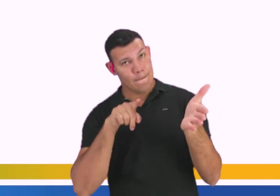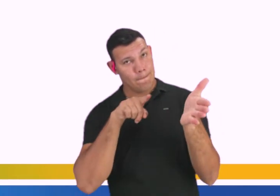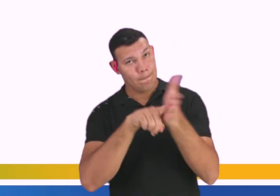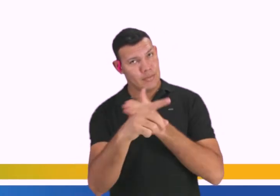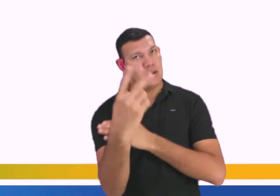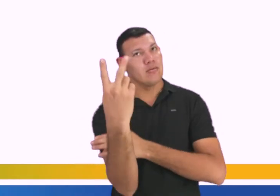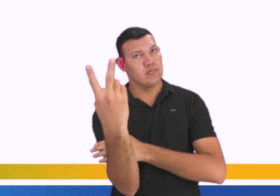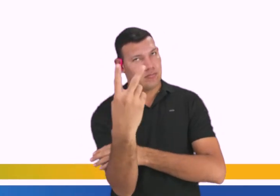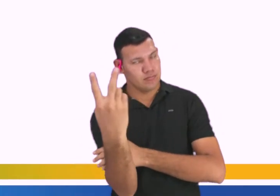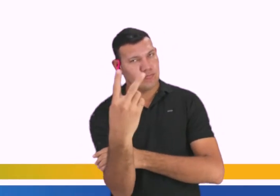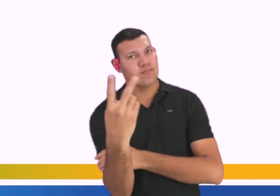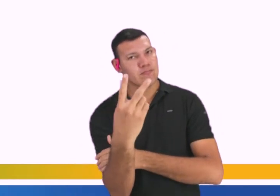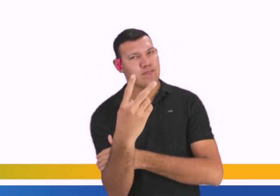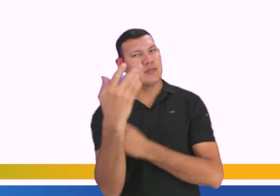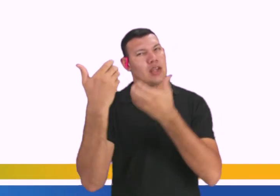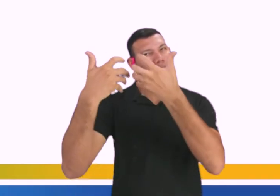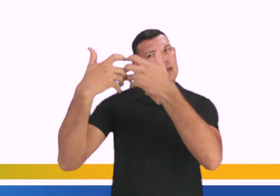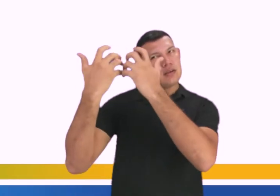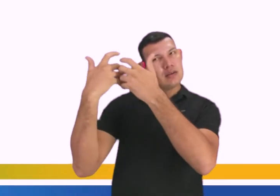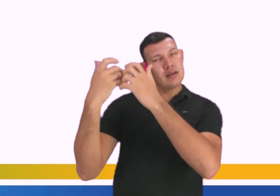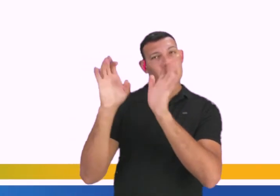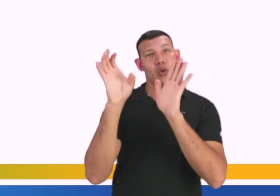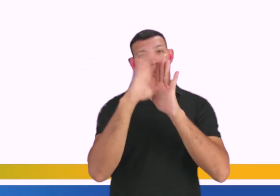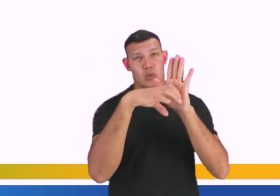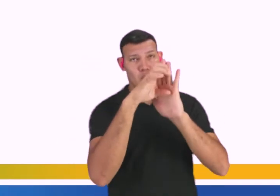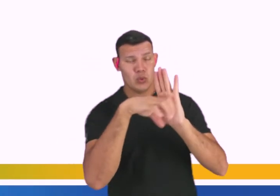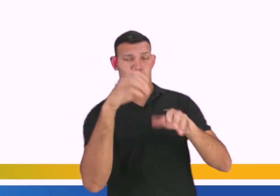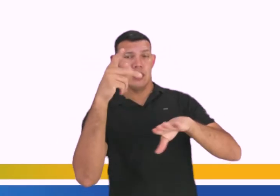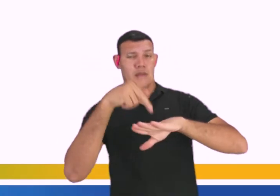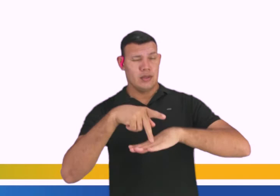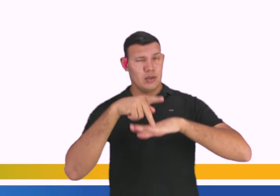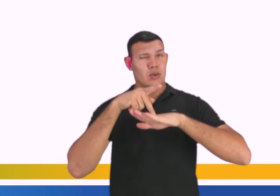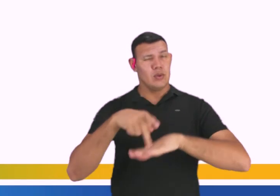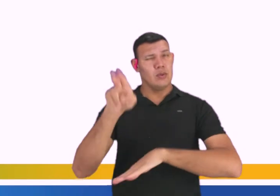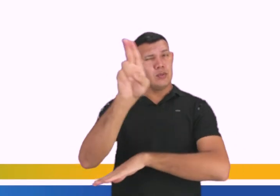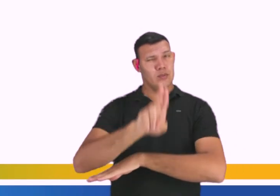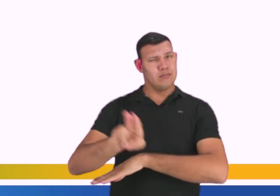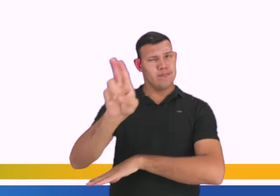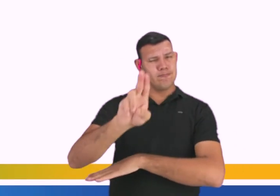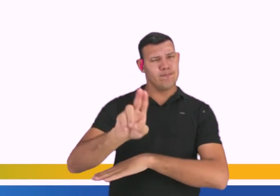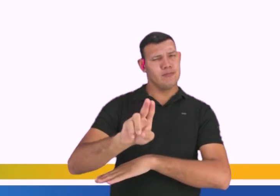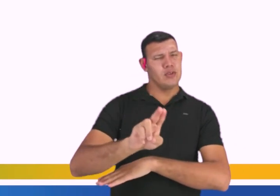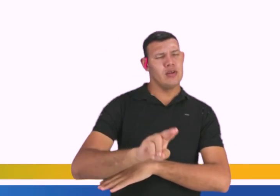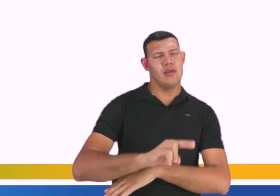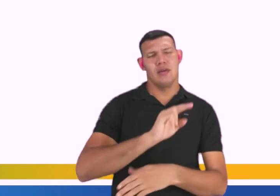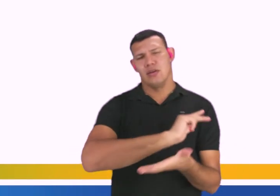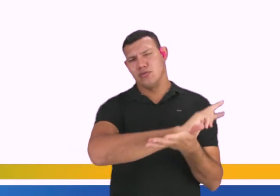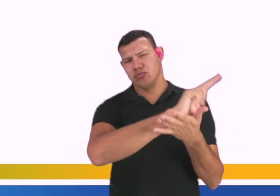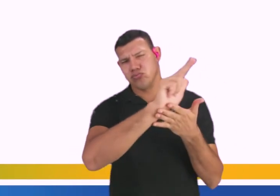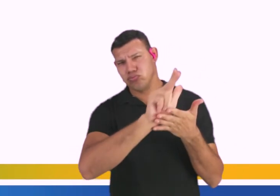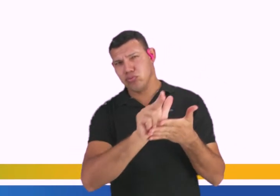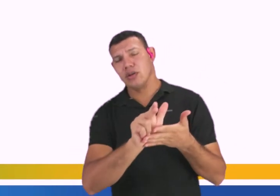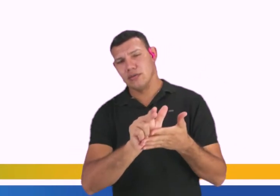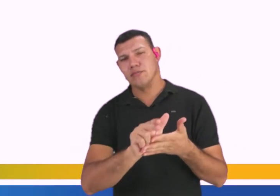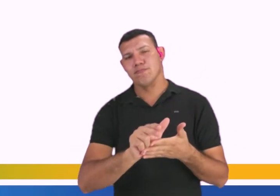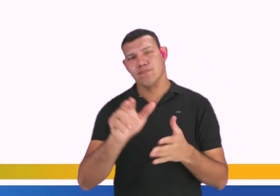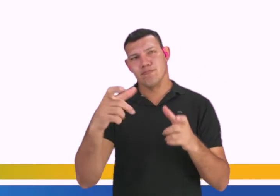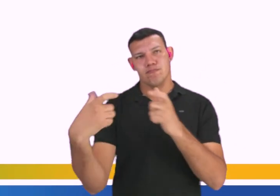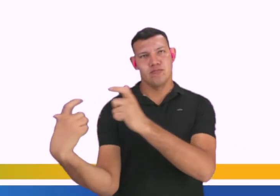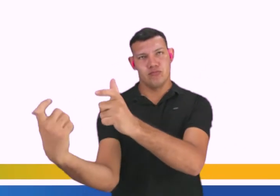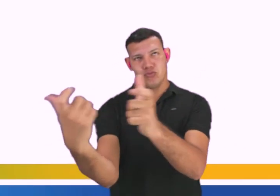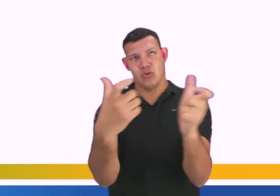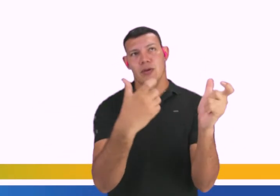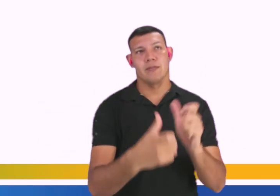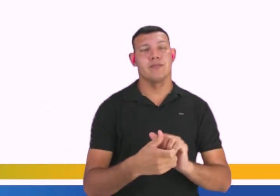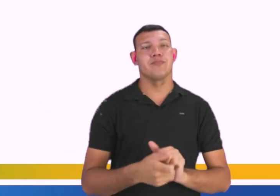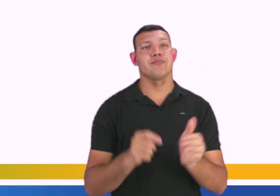exercitar um pouco a respeito desse conteúdo de pressão aí que pode ser aplicado em várias áreas. Vamos verificar a primeira. Um dos